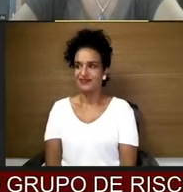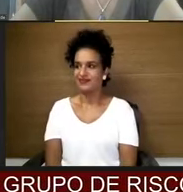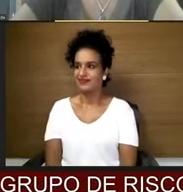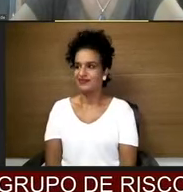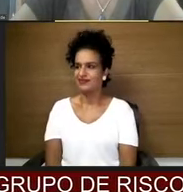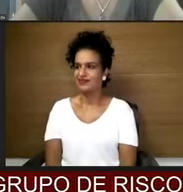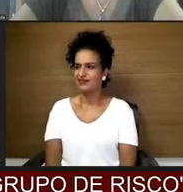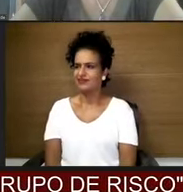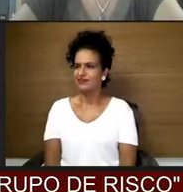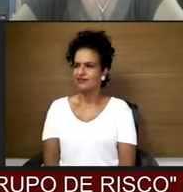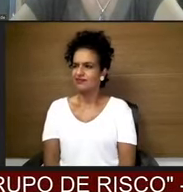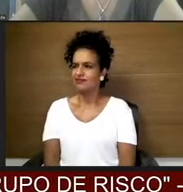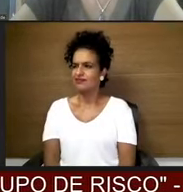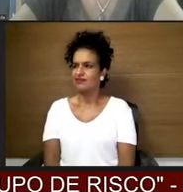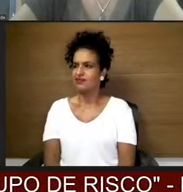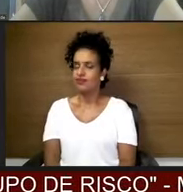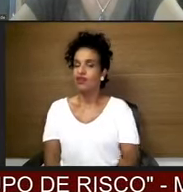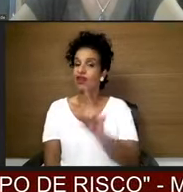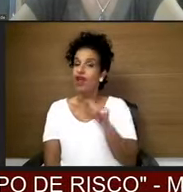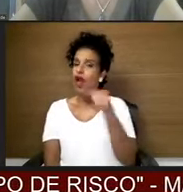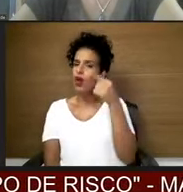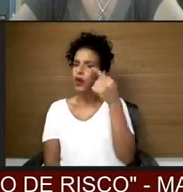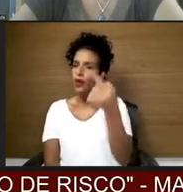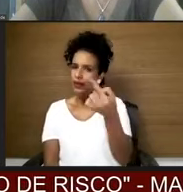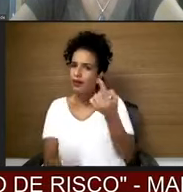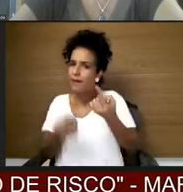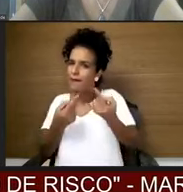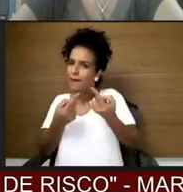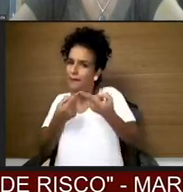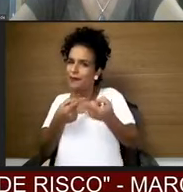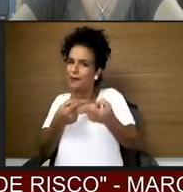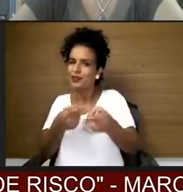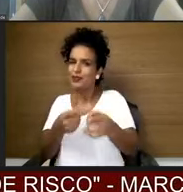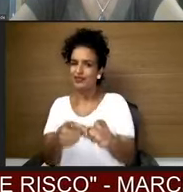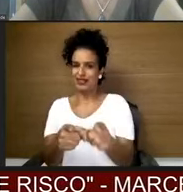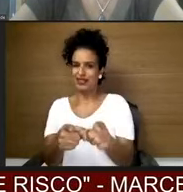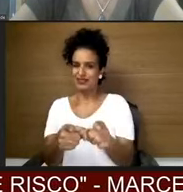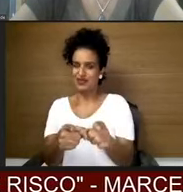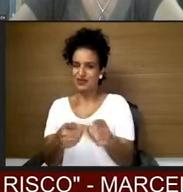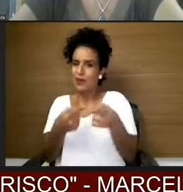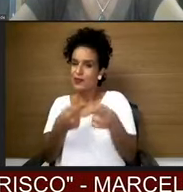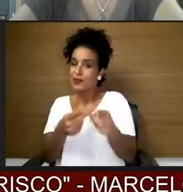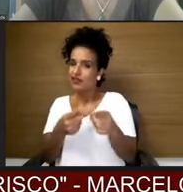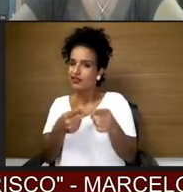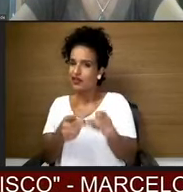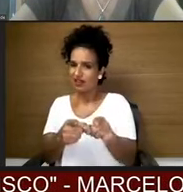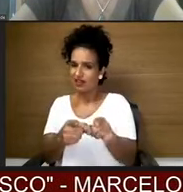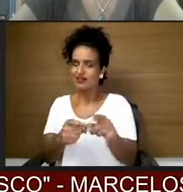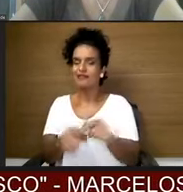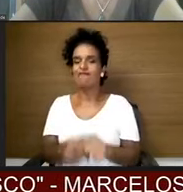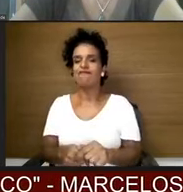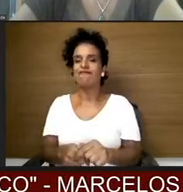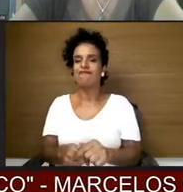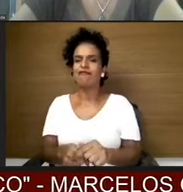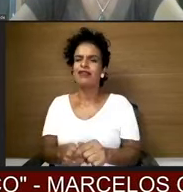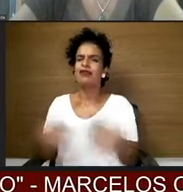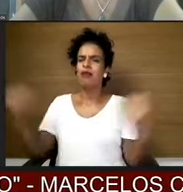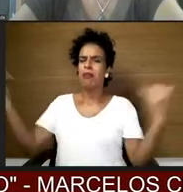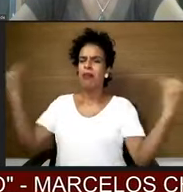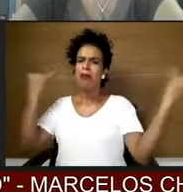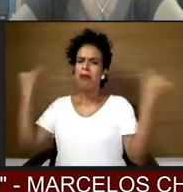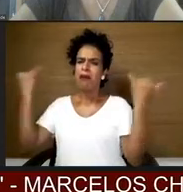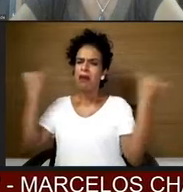A minha outra provocação, a gente tem escutado muito